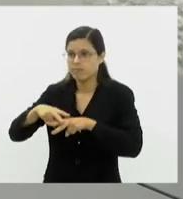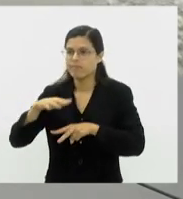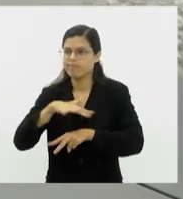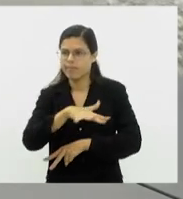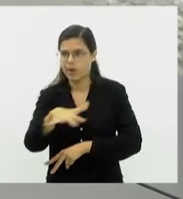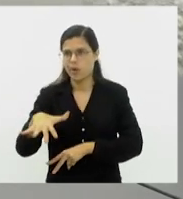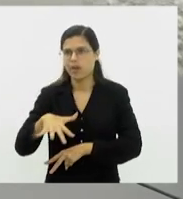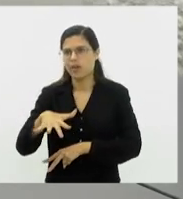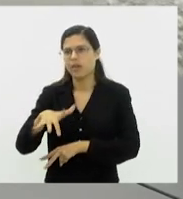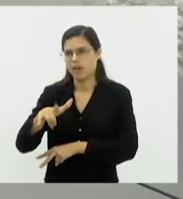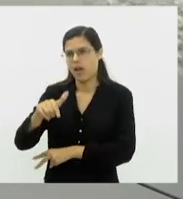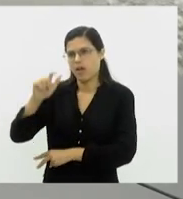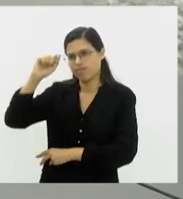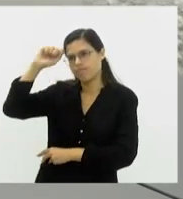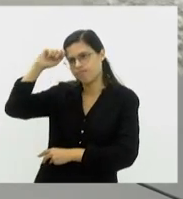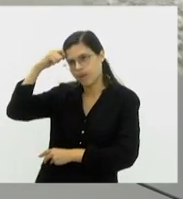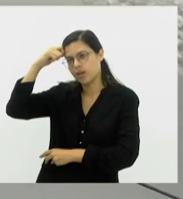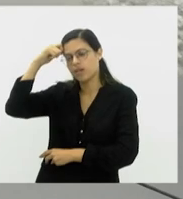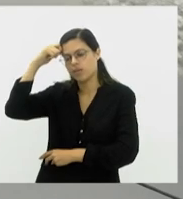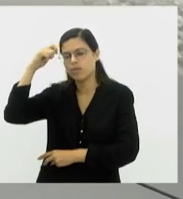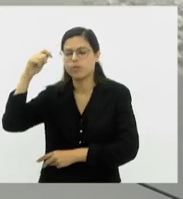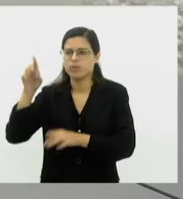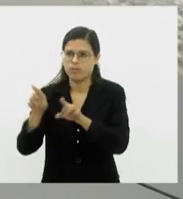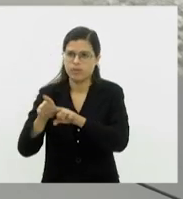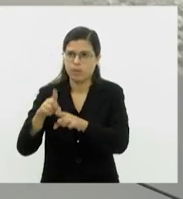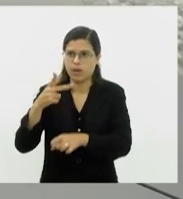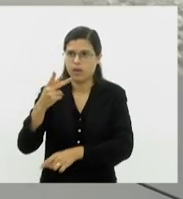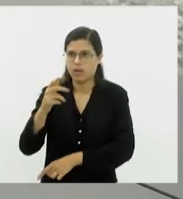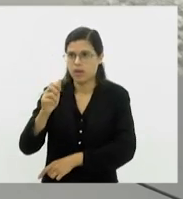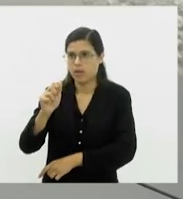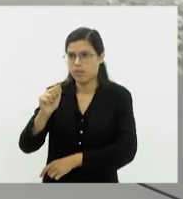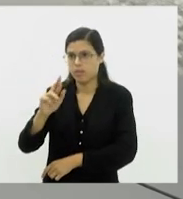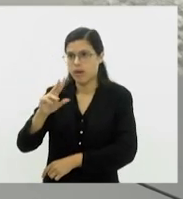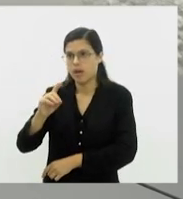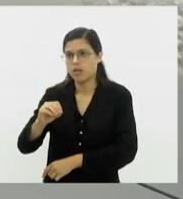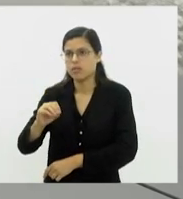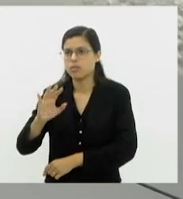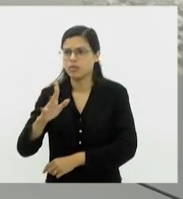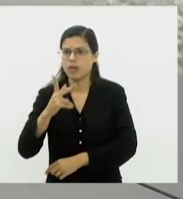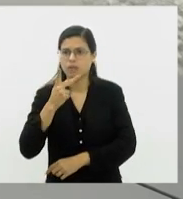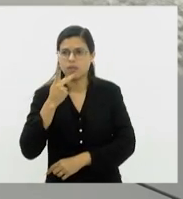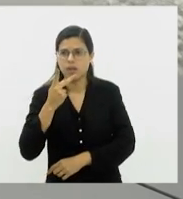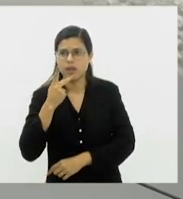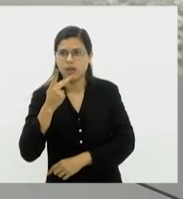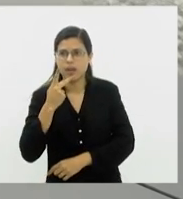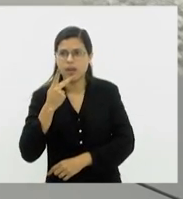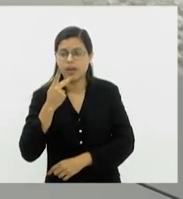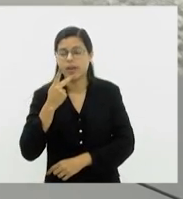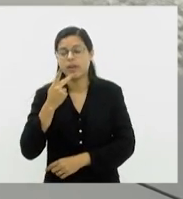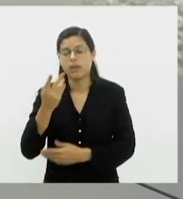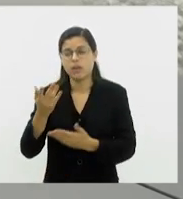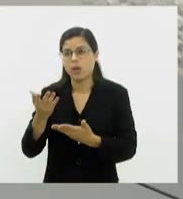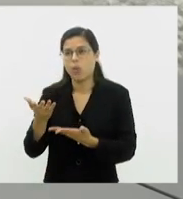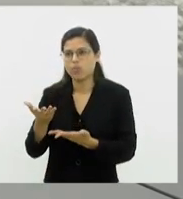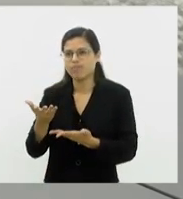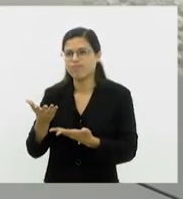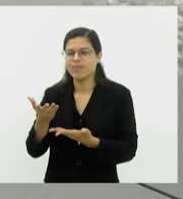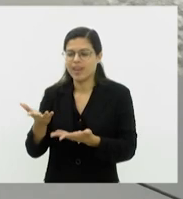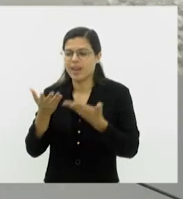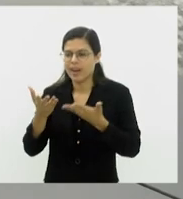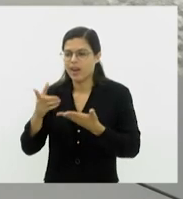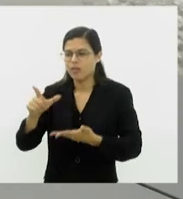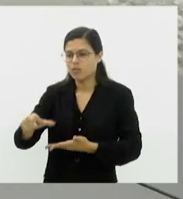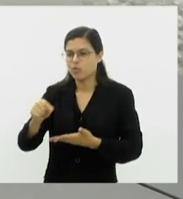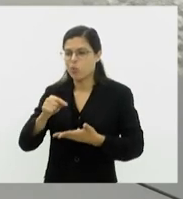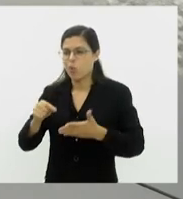eh já disse Deixei bem claro que eu prefiro um vagabundo solto do que um inocente preso eu acho